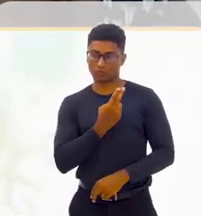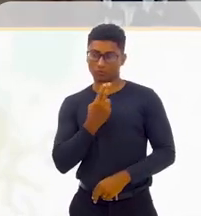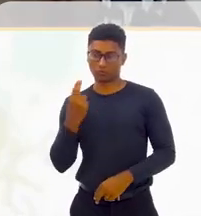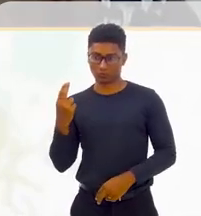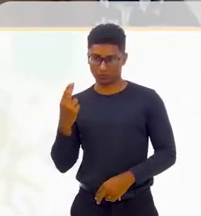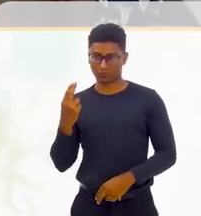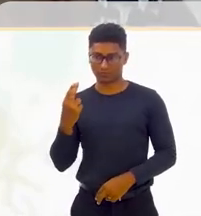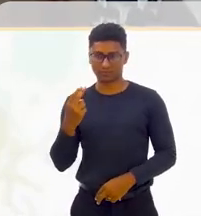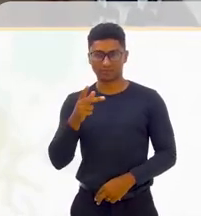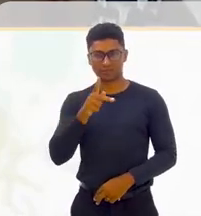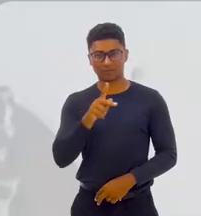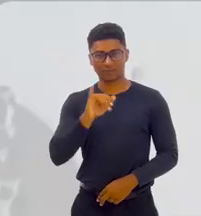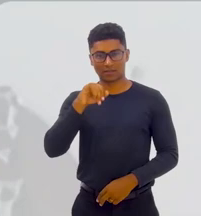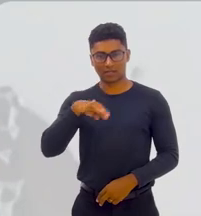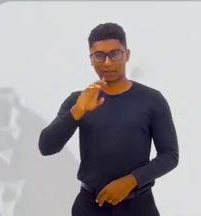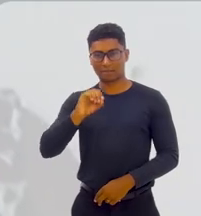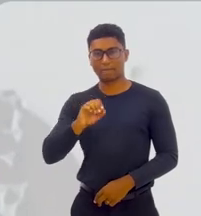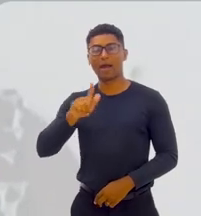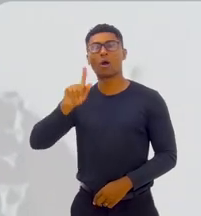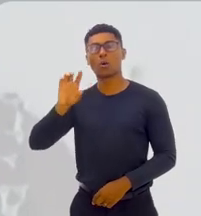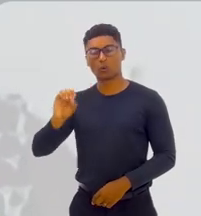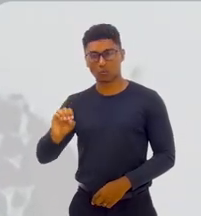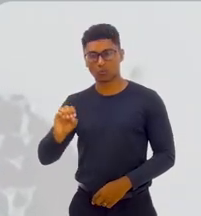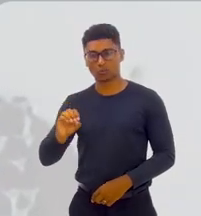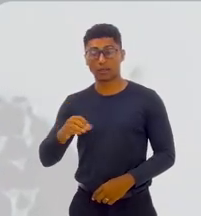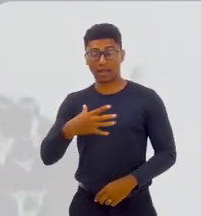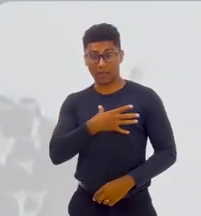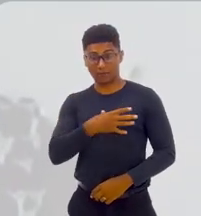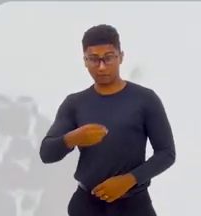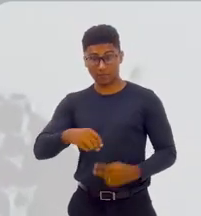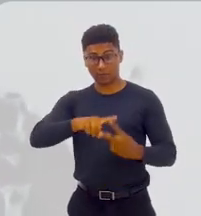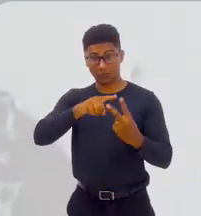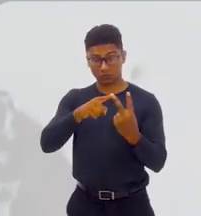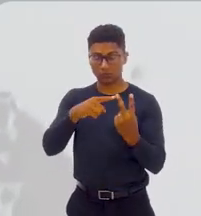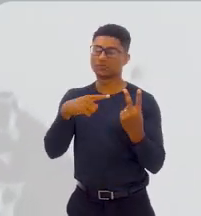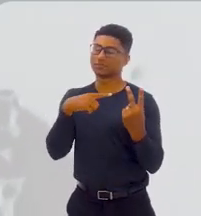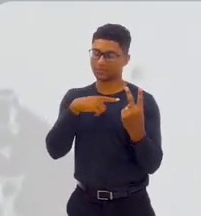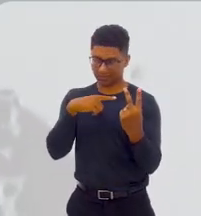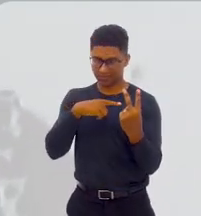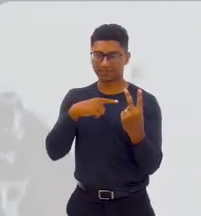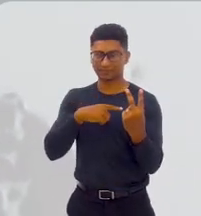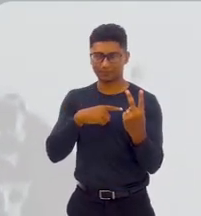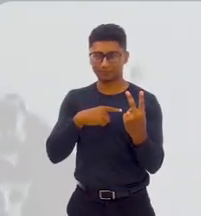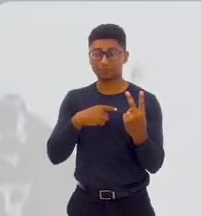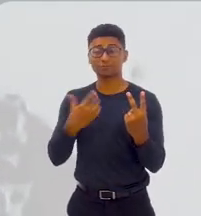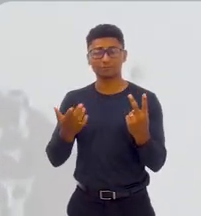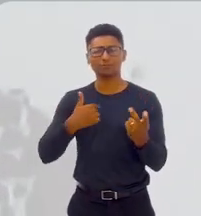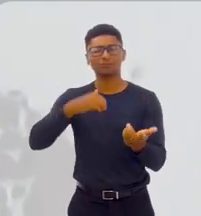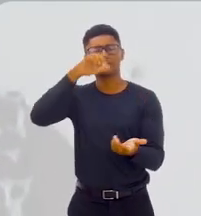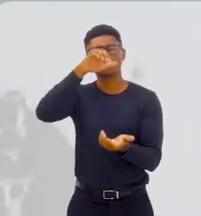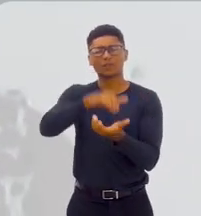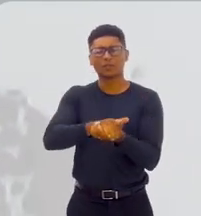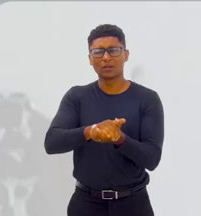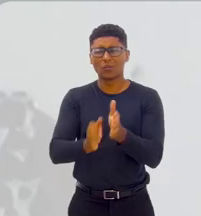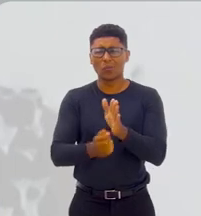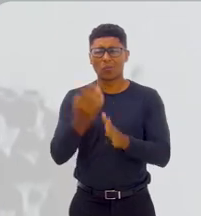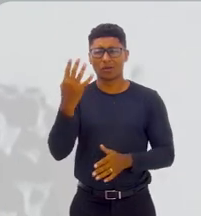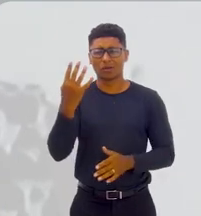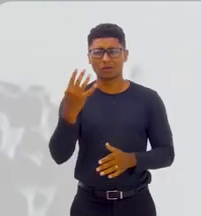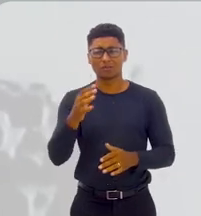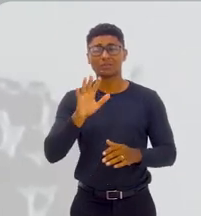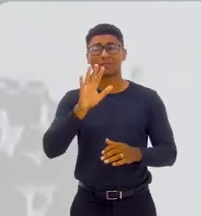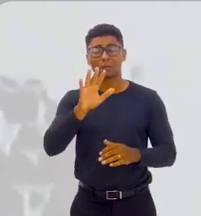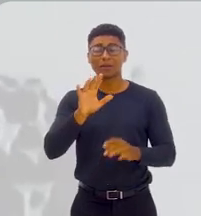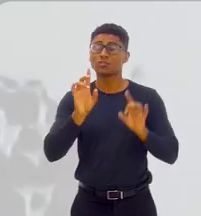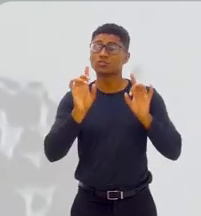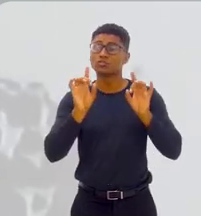o Cassongo Maquiade, que é o pai das minhas filhas. Eu tenho a Nina Maquiade, a Nicole Maquiade. E a gente, então, eu casei 4 vezes,